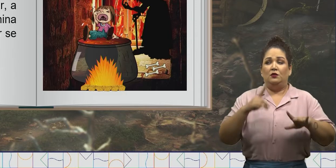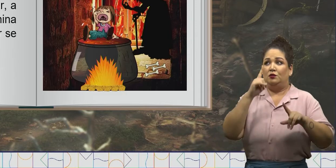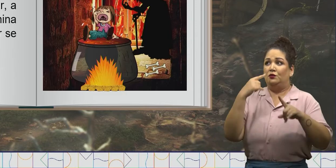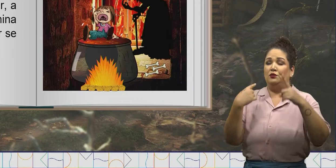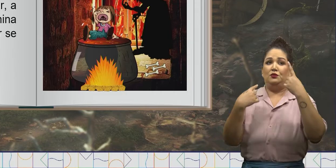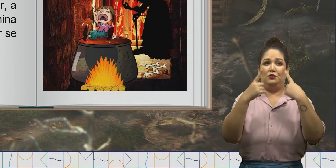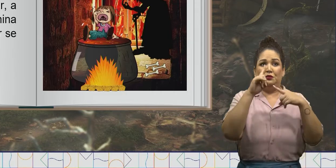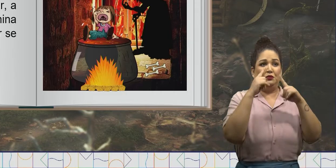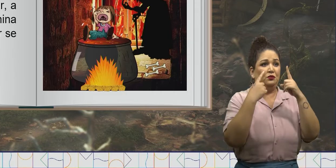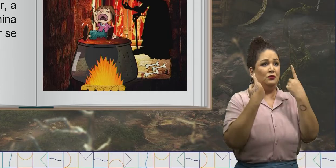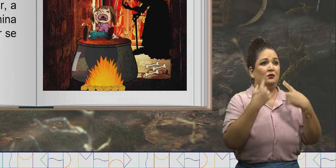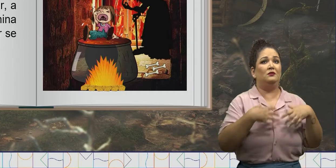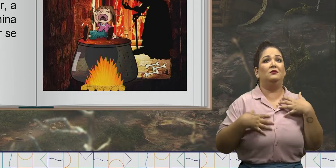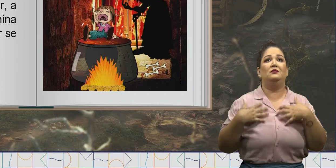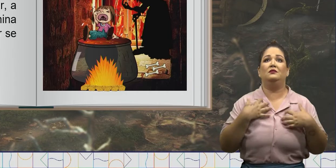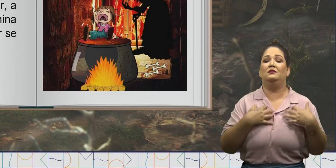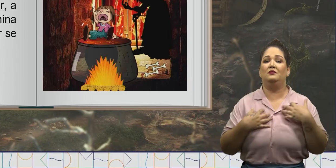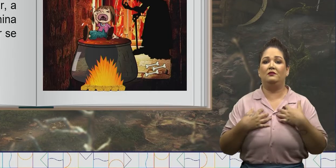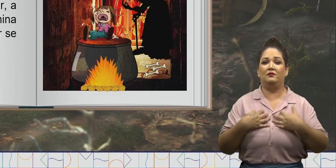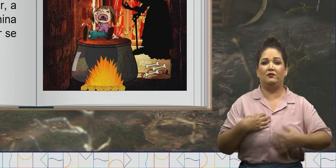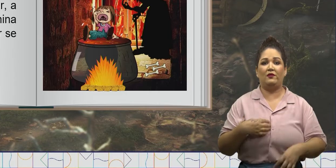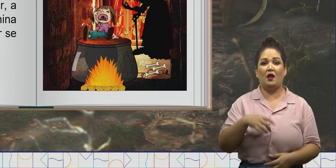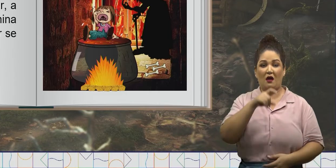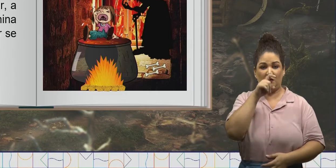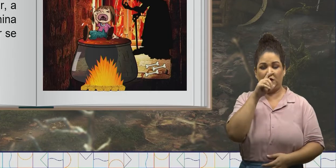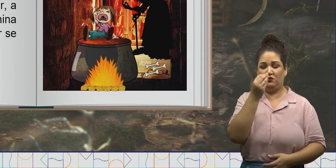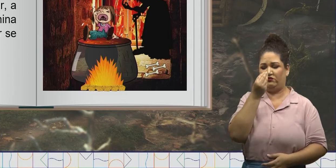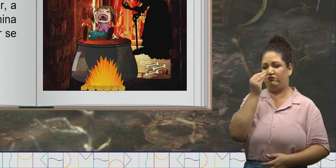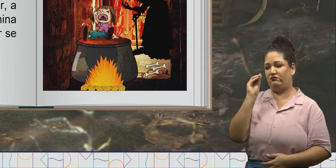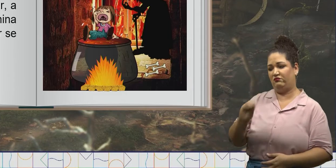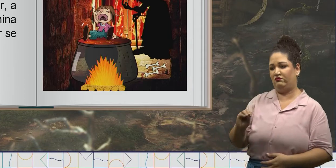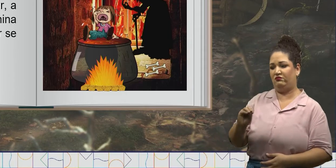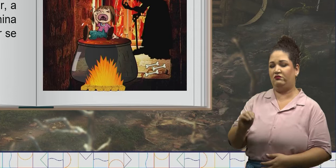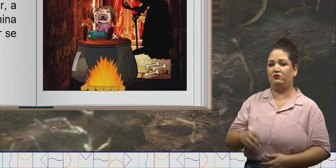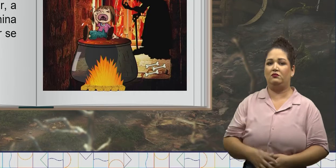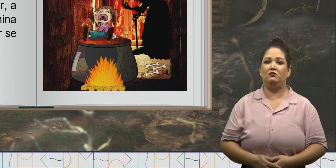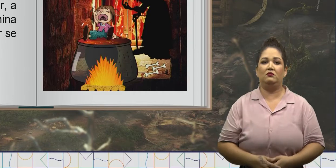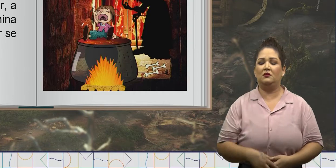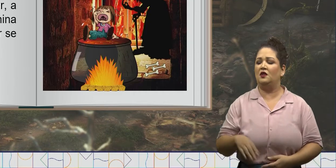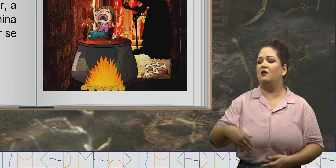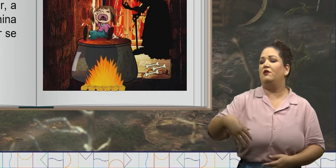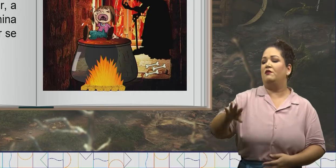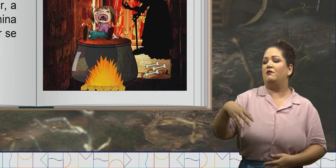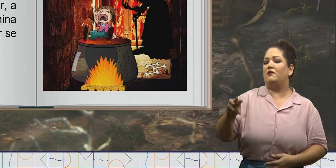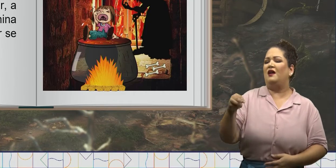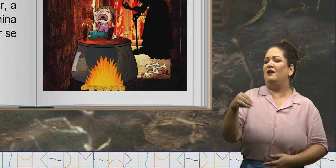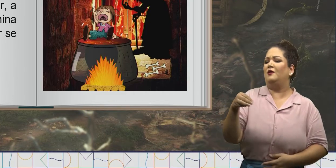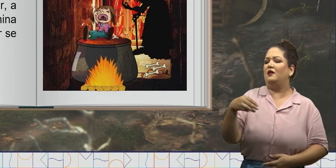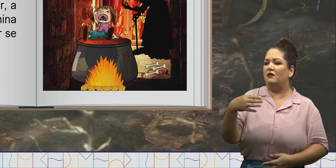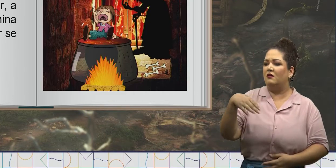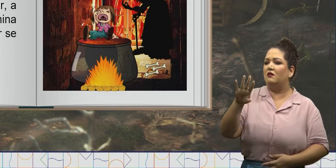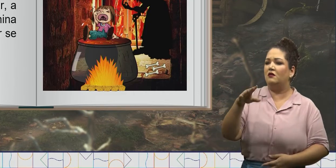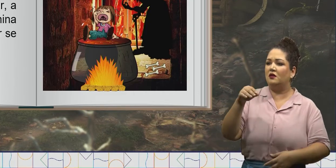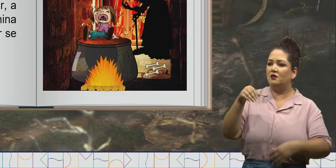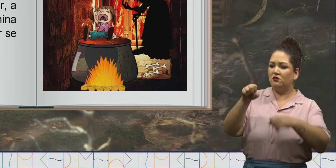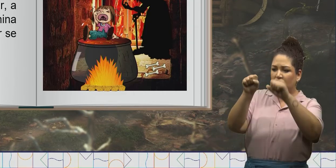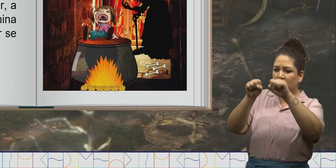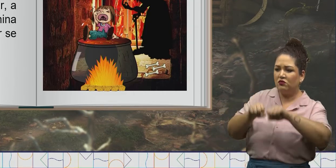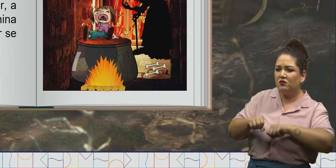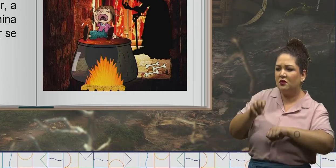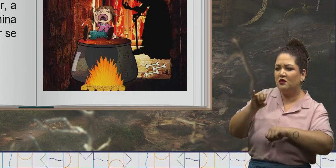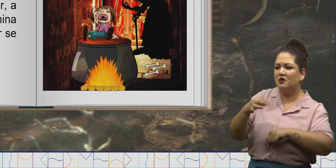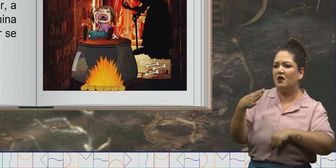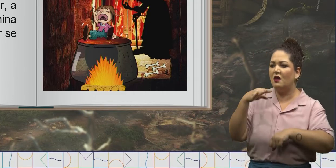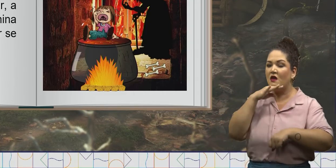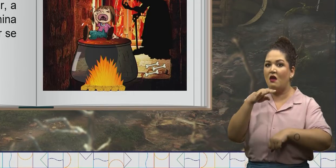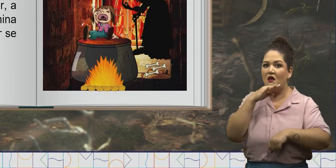a chorar. Sem se importar, a bruxa mandou a menina entrar no forno para ver